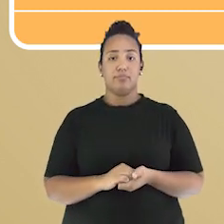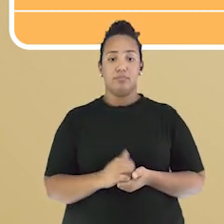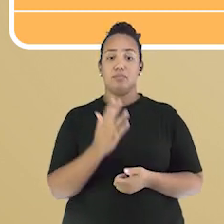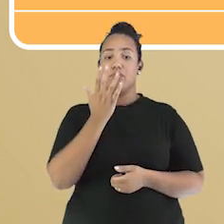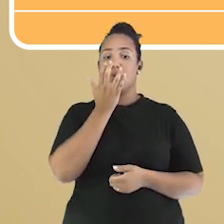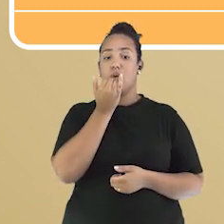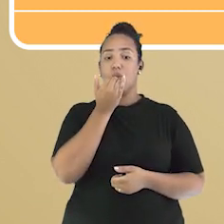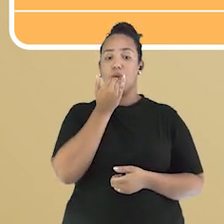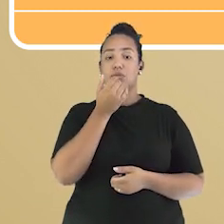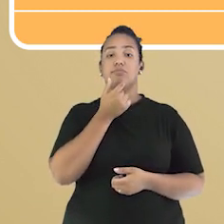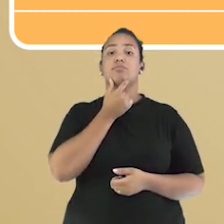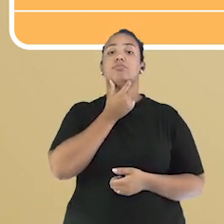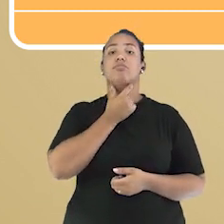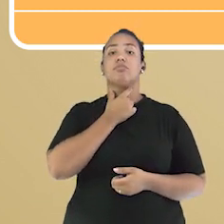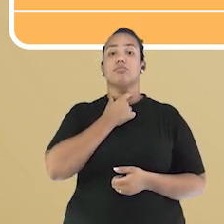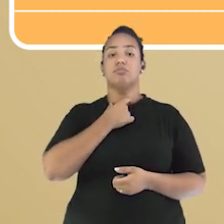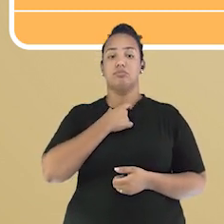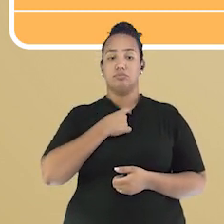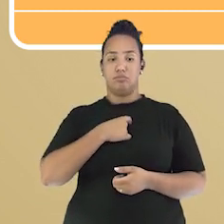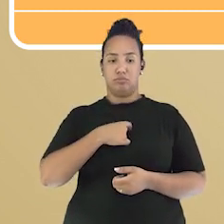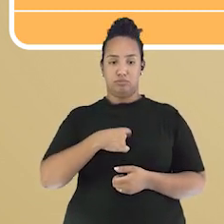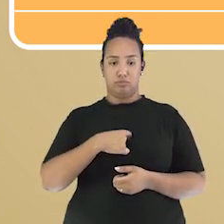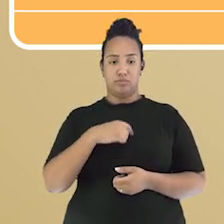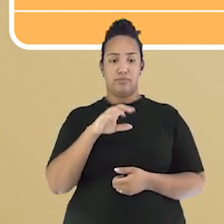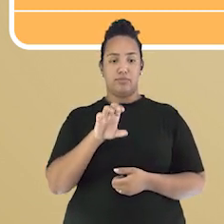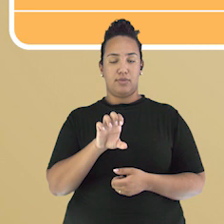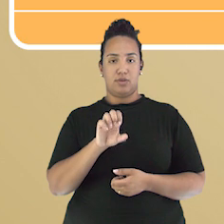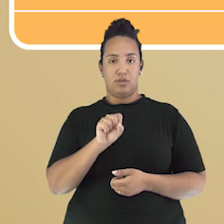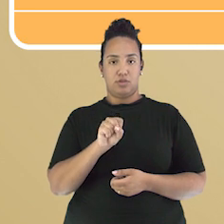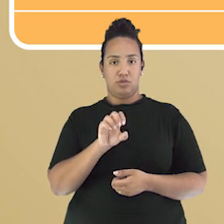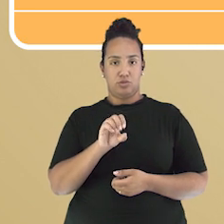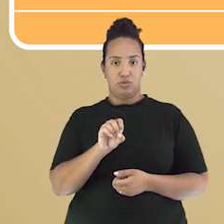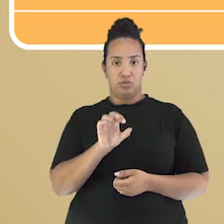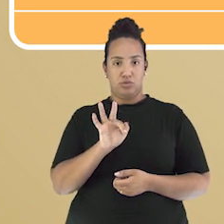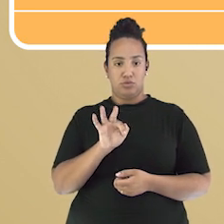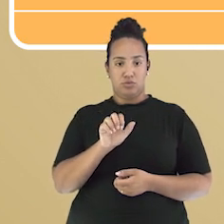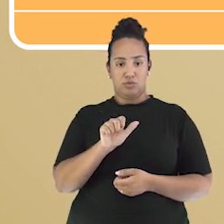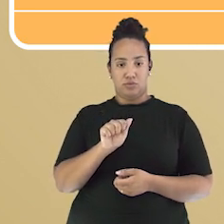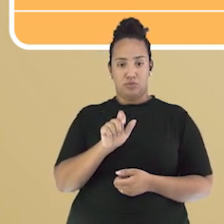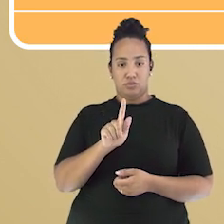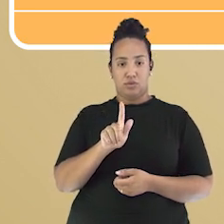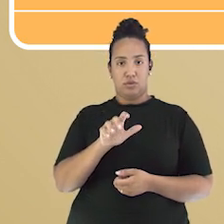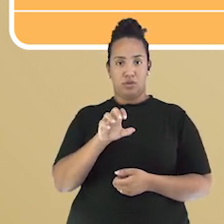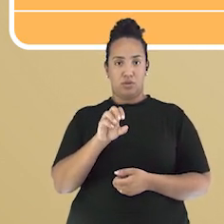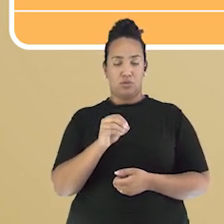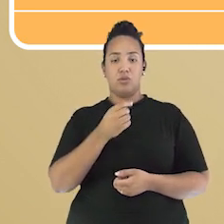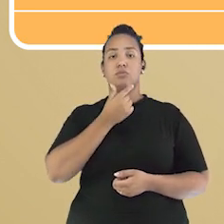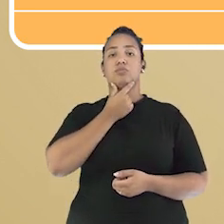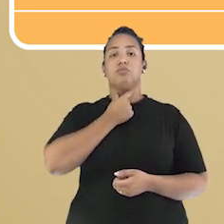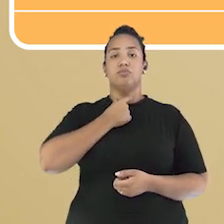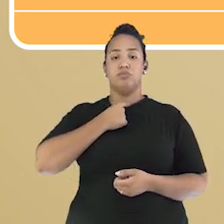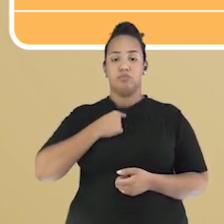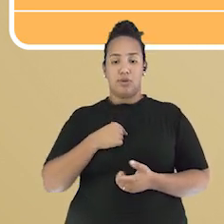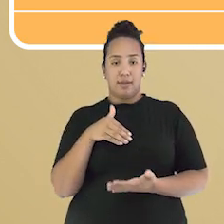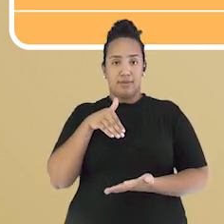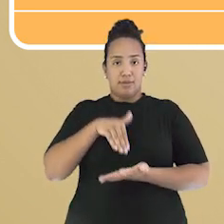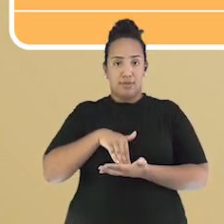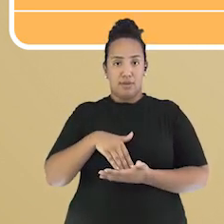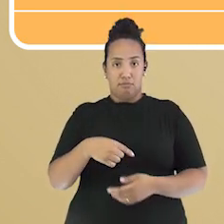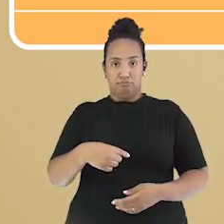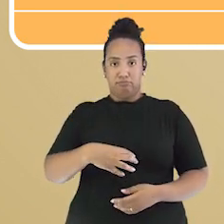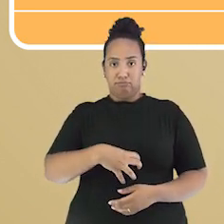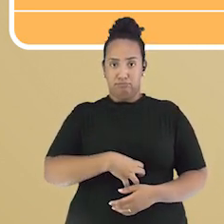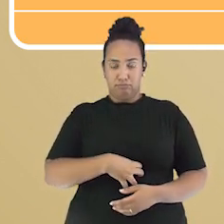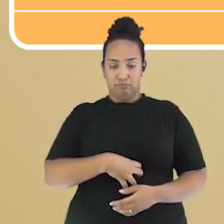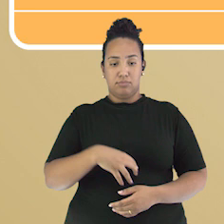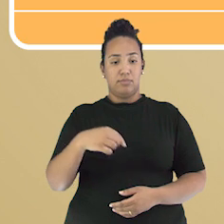alimento segue pelo esôfago, que é um canal, um tubo, que levará esse alimento até o estômago. Chegando